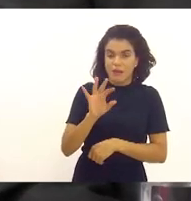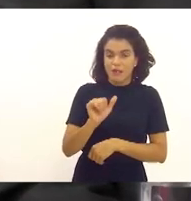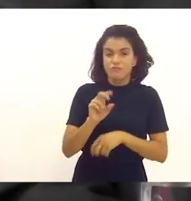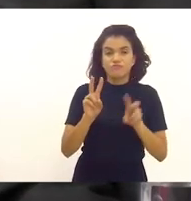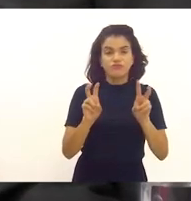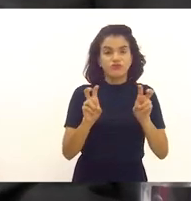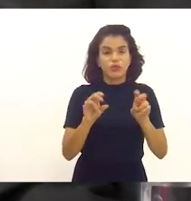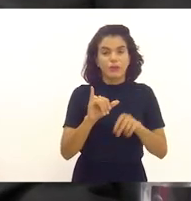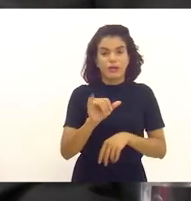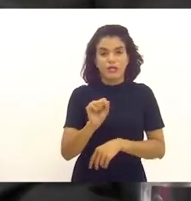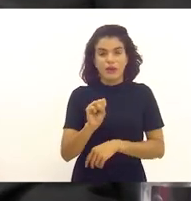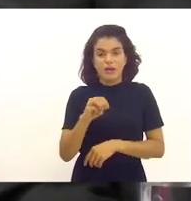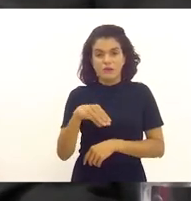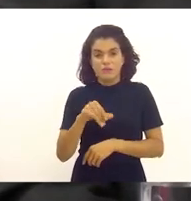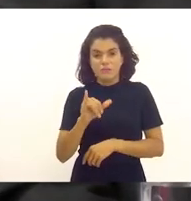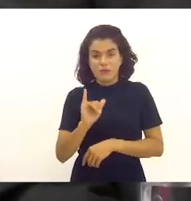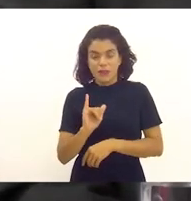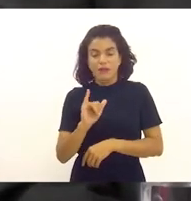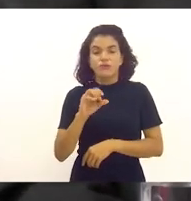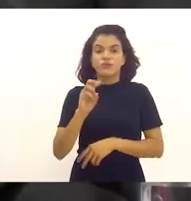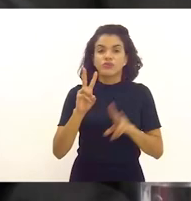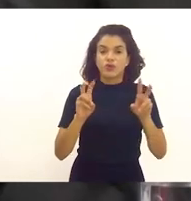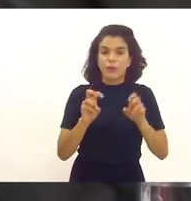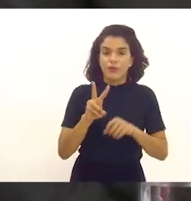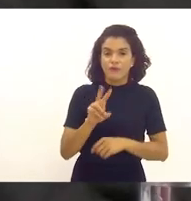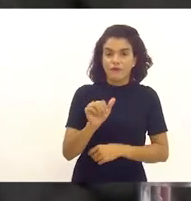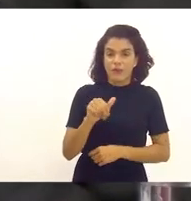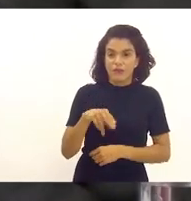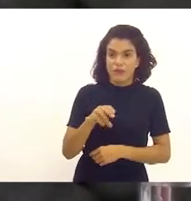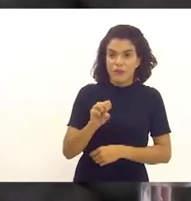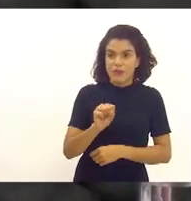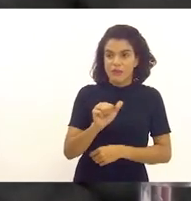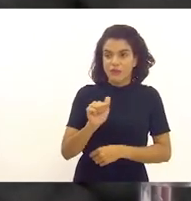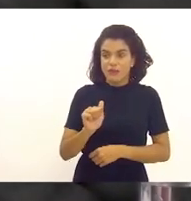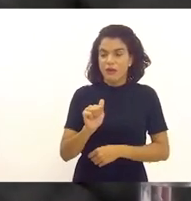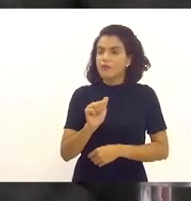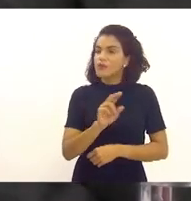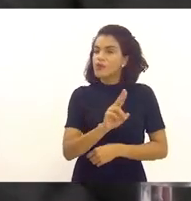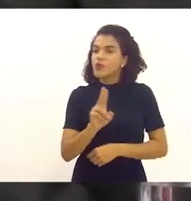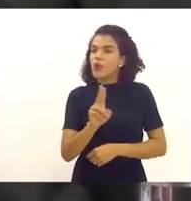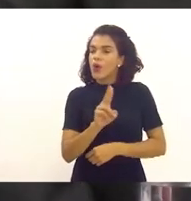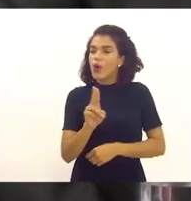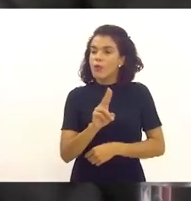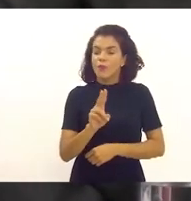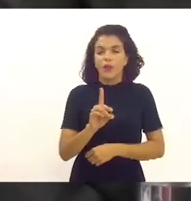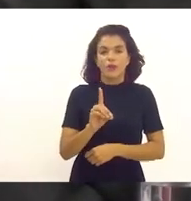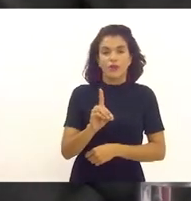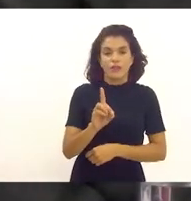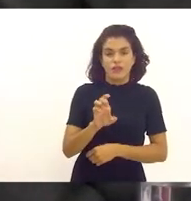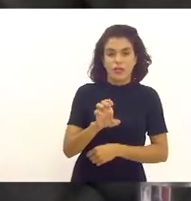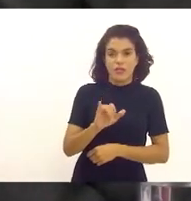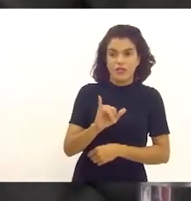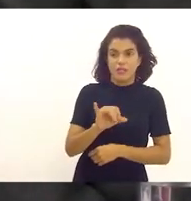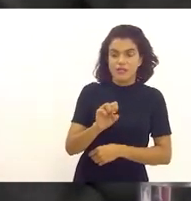pela Vanessa e também pela perdão o nome dessa pela Deise a falta de